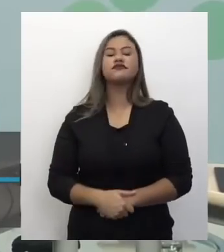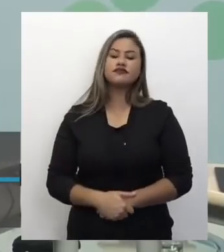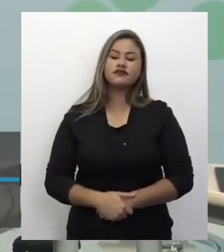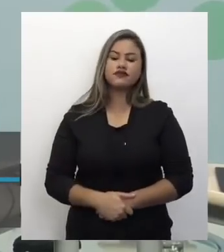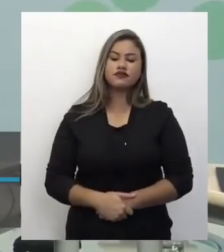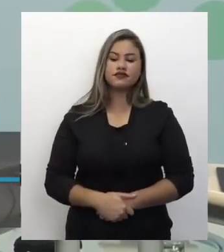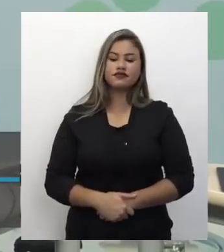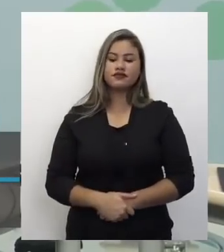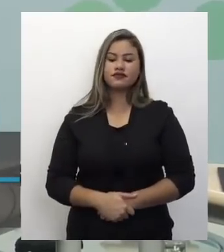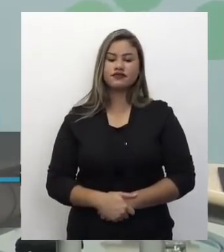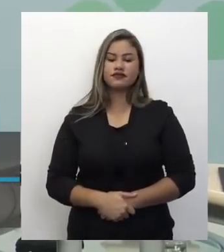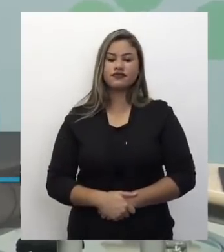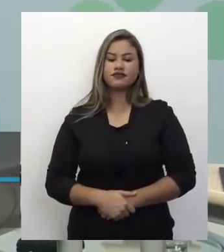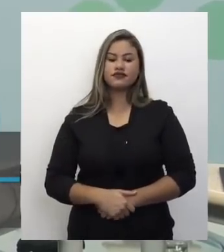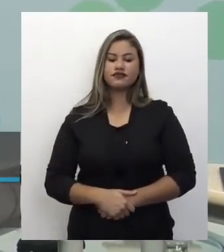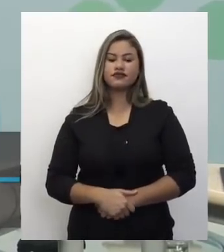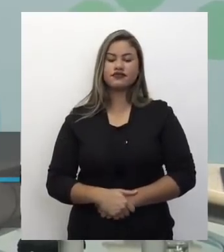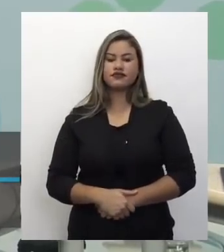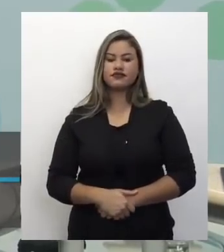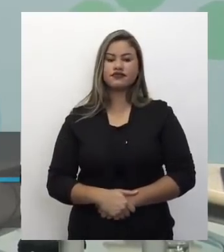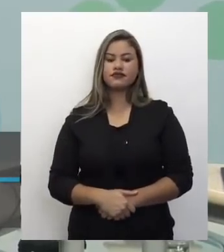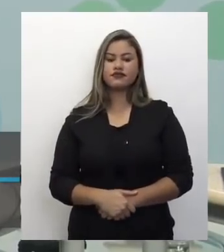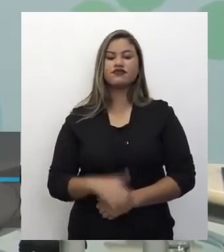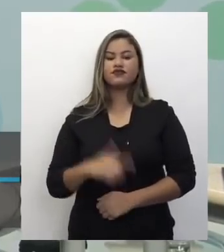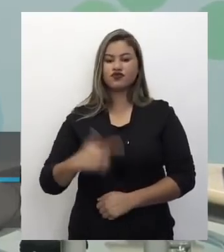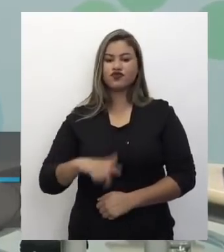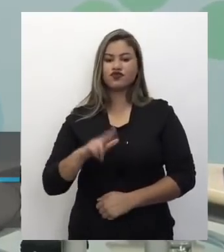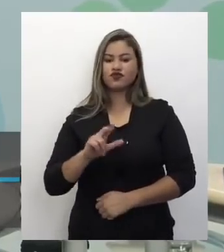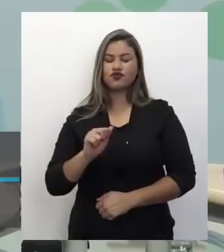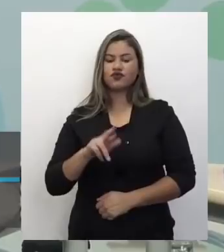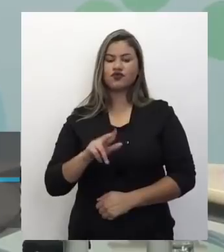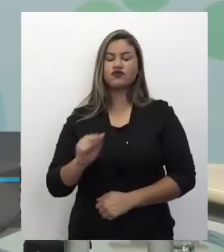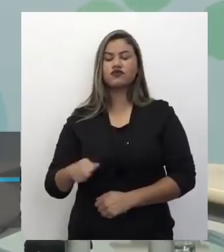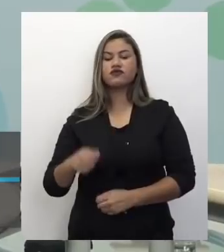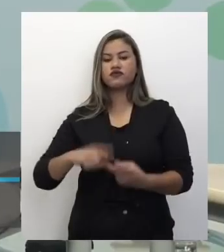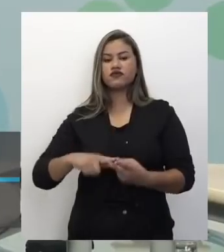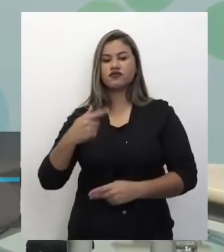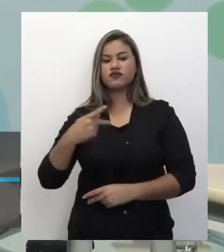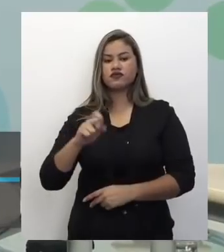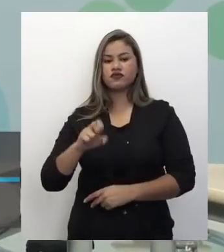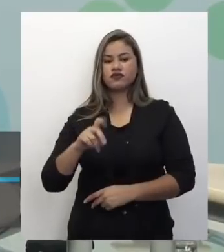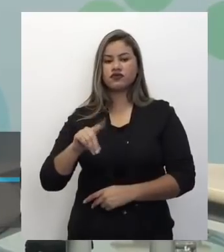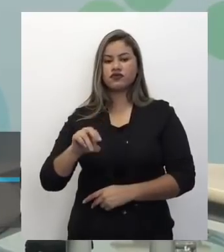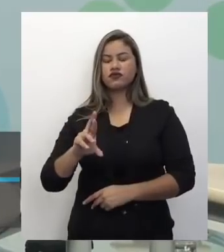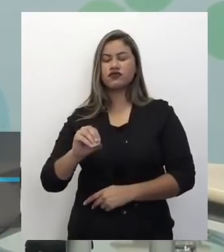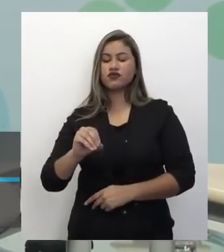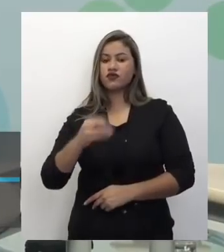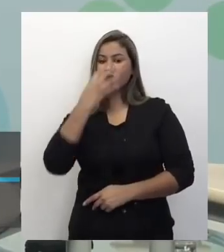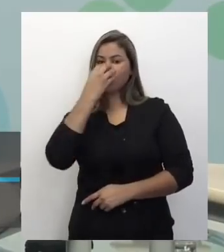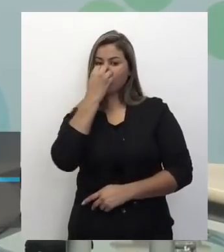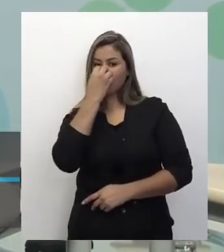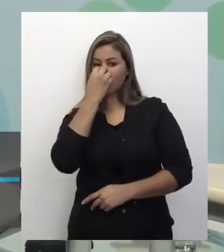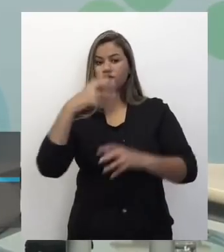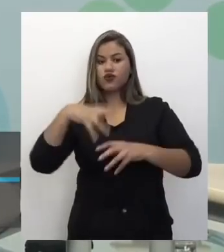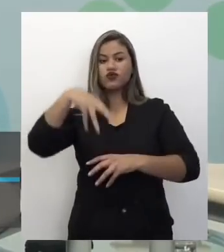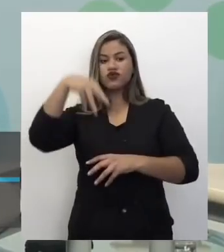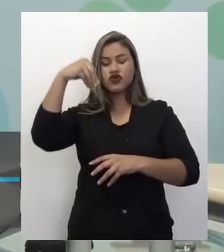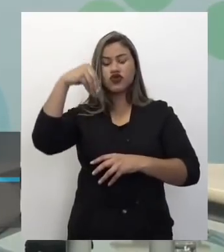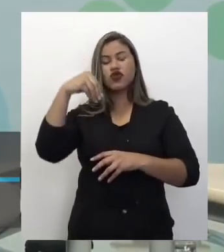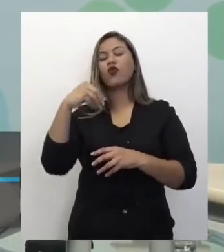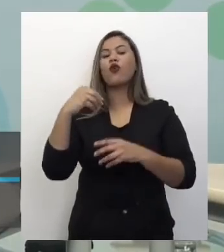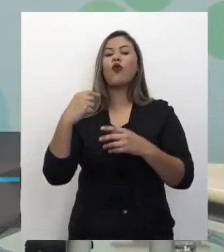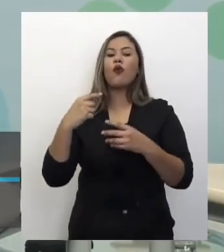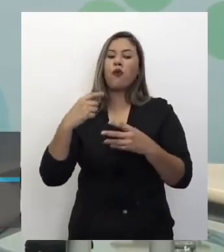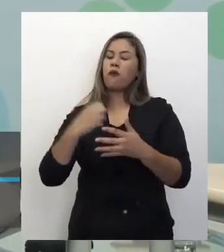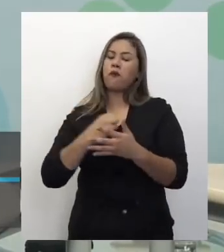A Luara, para mim, tem alguns tipos que são diferentes. O João Pedro diz que existe mais de um tipo. A Isabela acha que